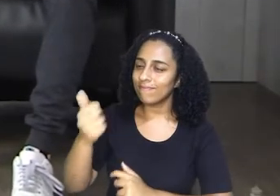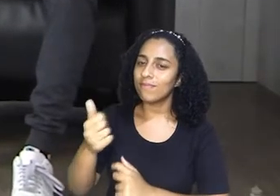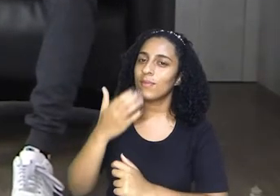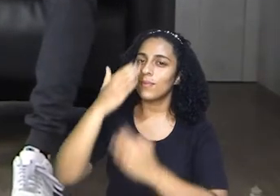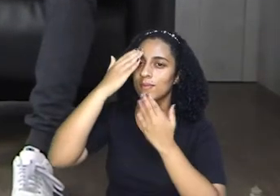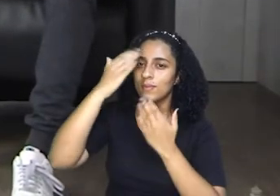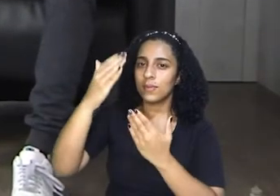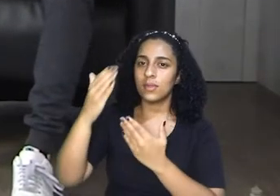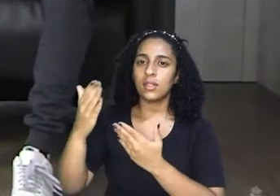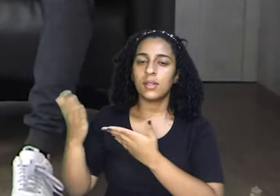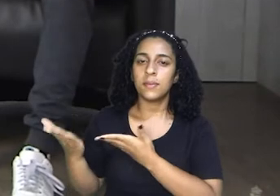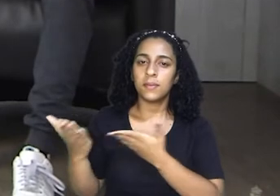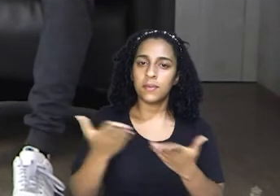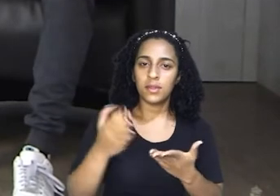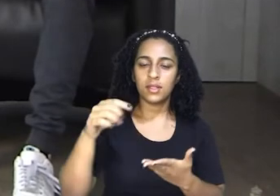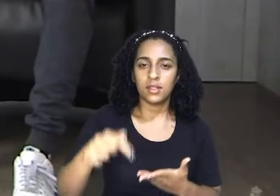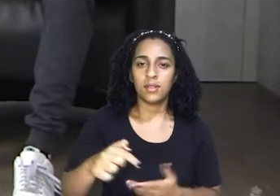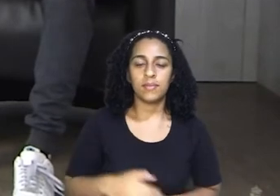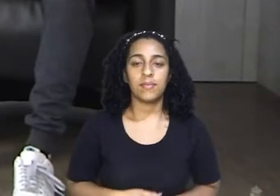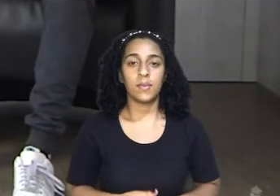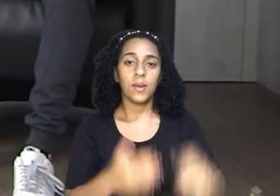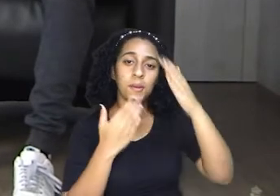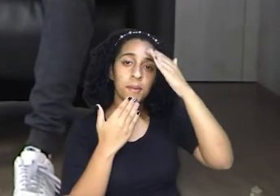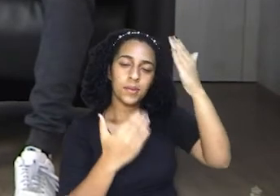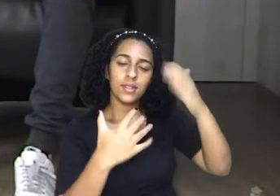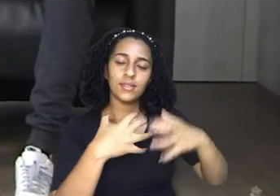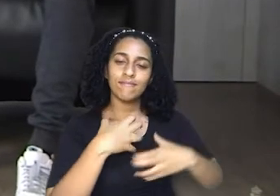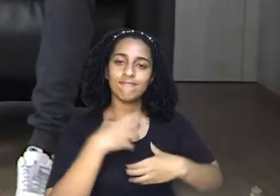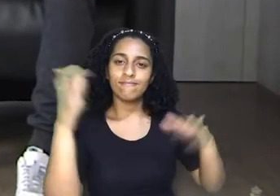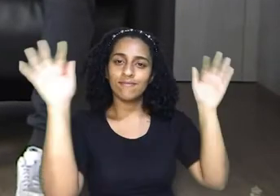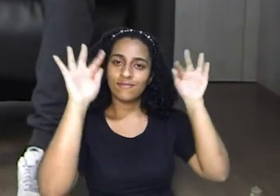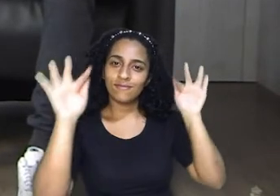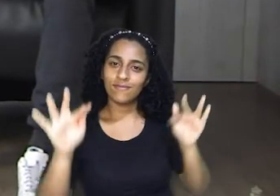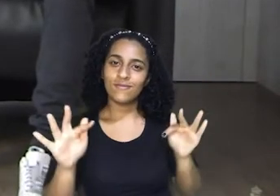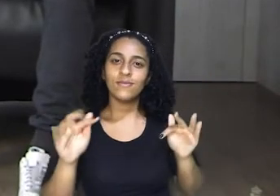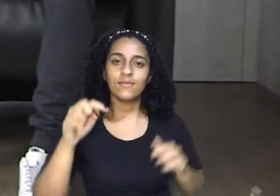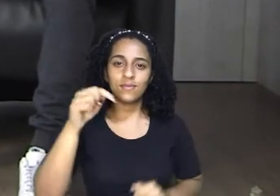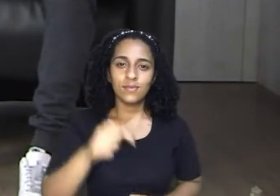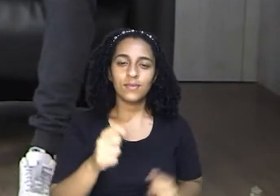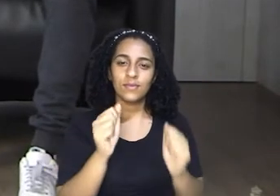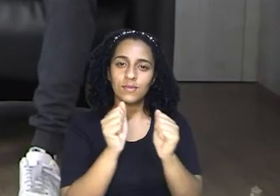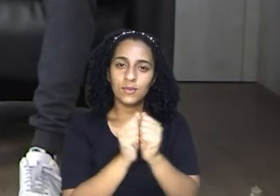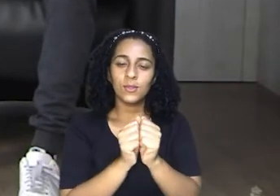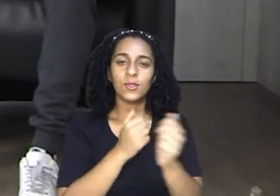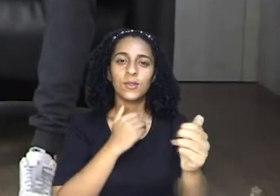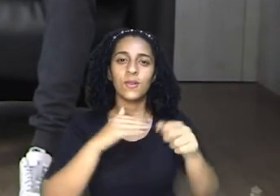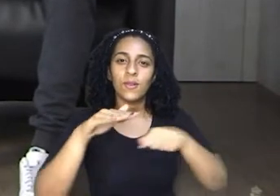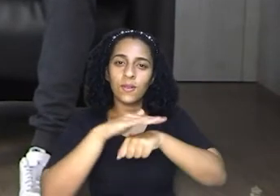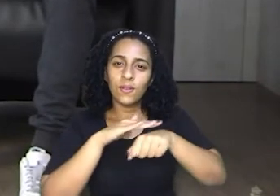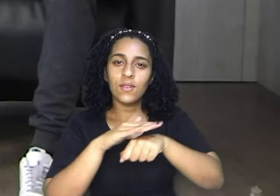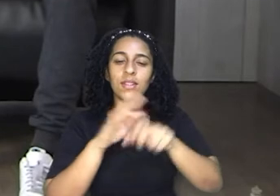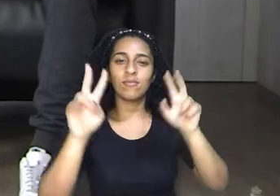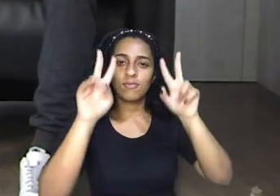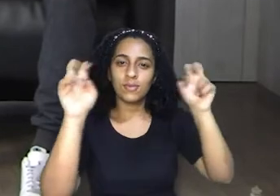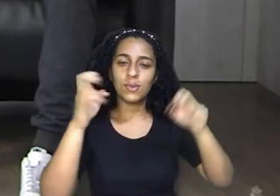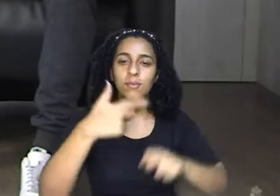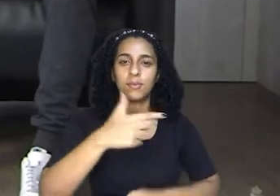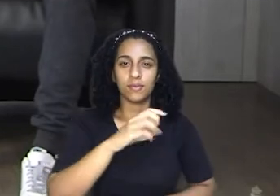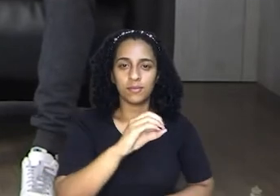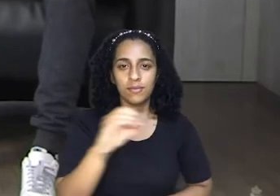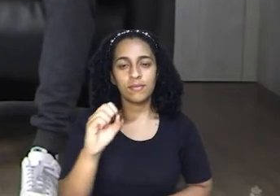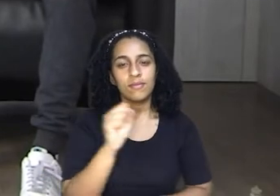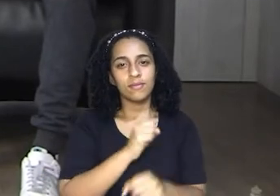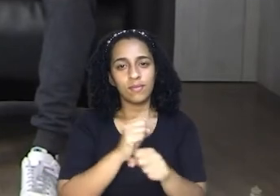presença aqui no programa muito obrigada Vitória também tá muito feliz de estar aqui com vocês dialogando sobre de Centenário eu não tenho muito